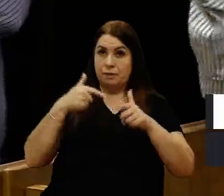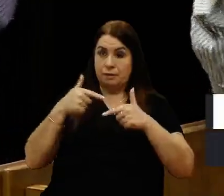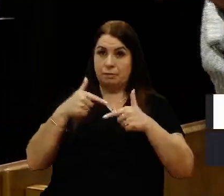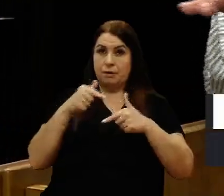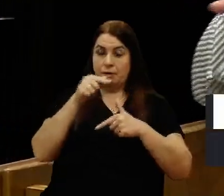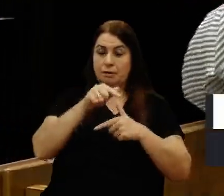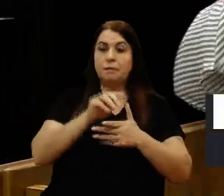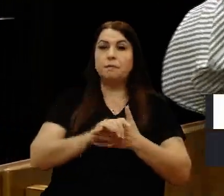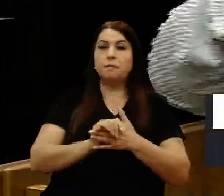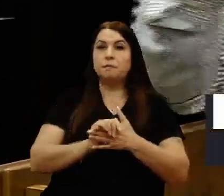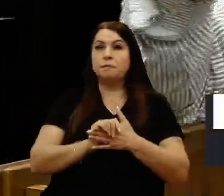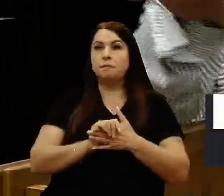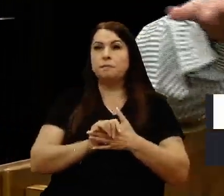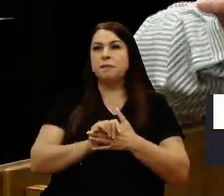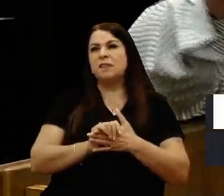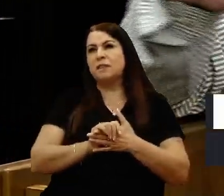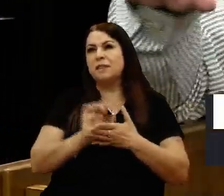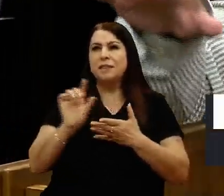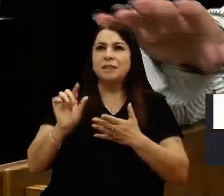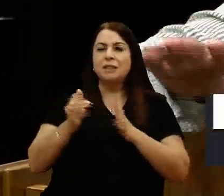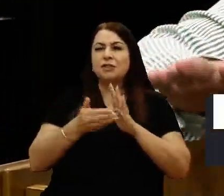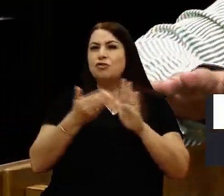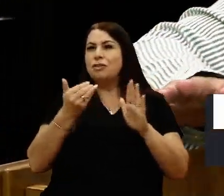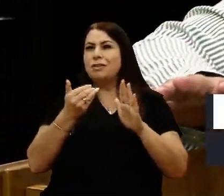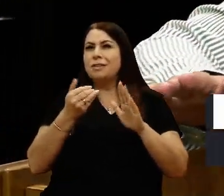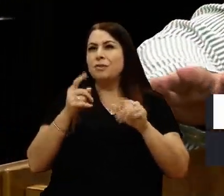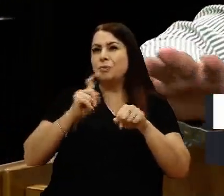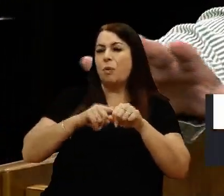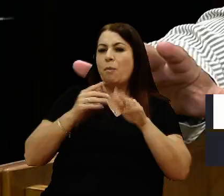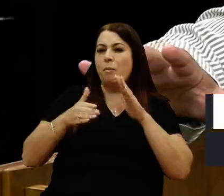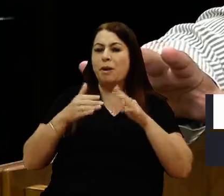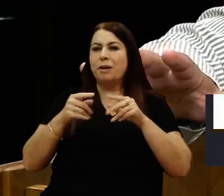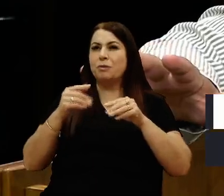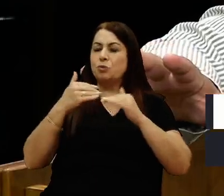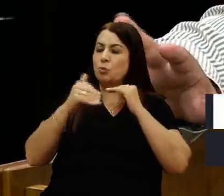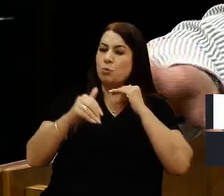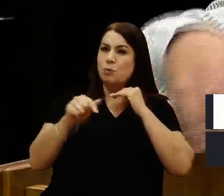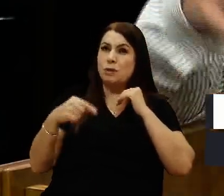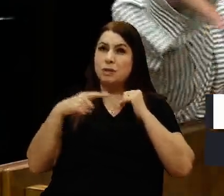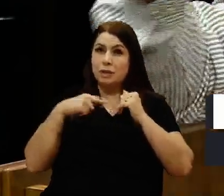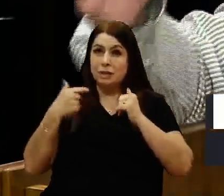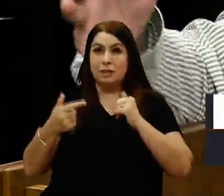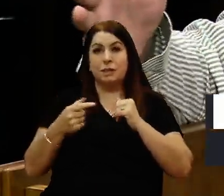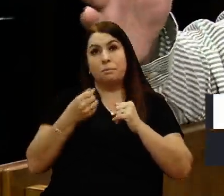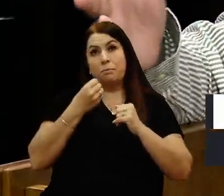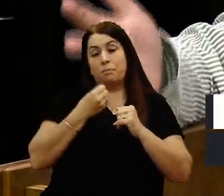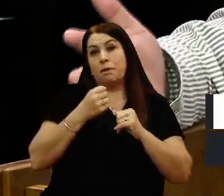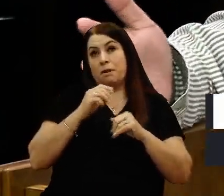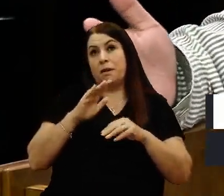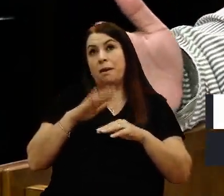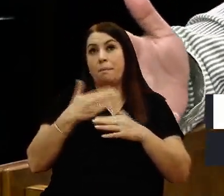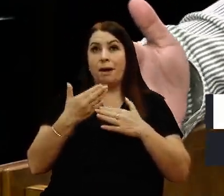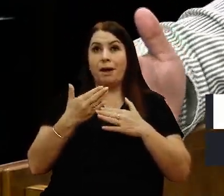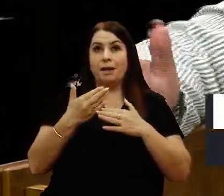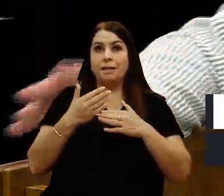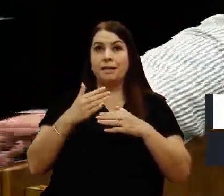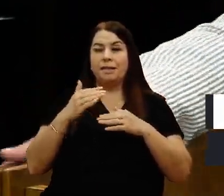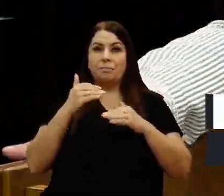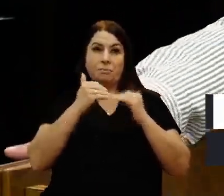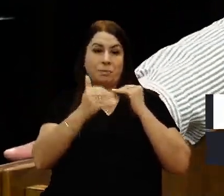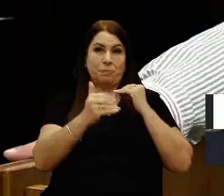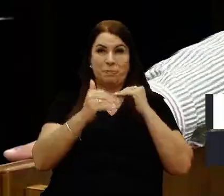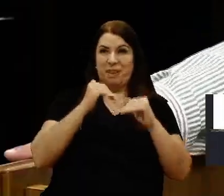e aqui... tirando os pequenos momentos de divergência que nós temos, porque bem mais é